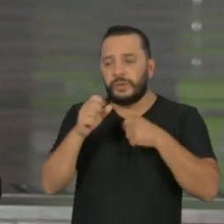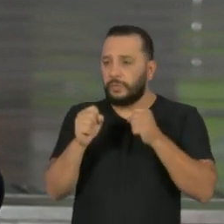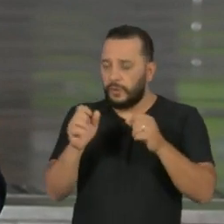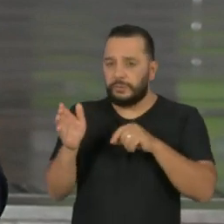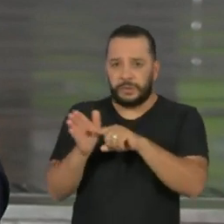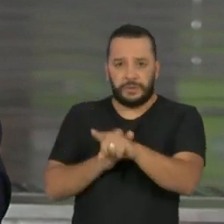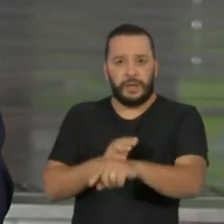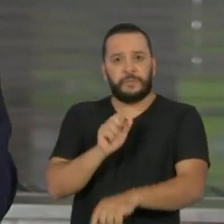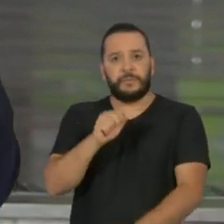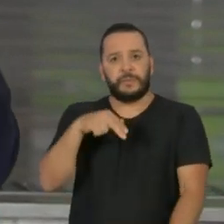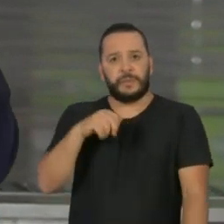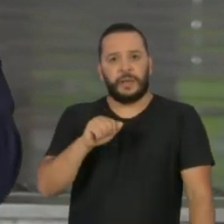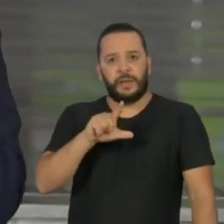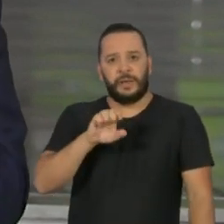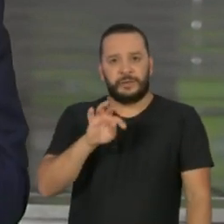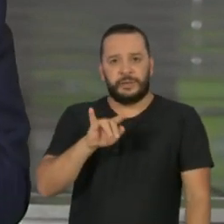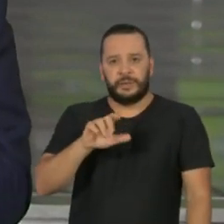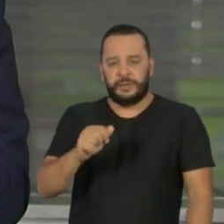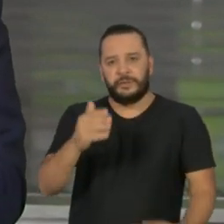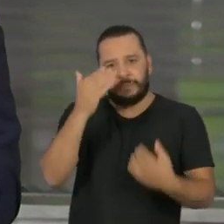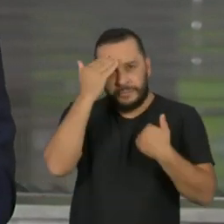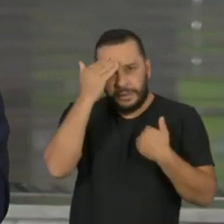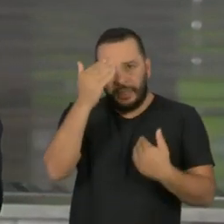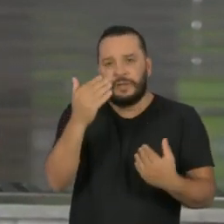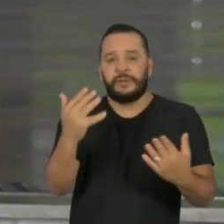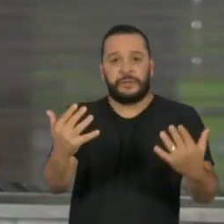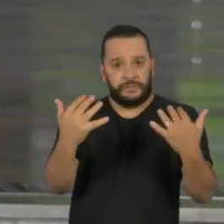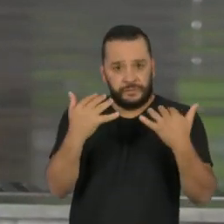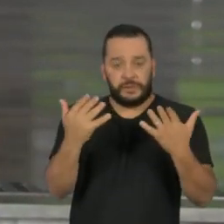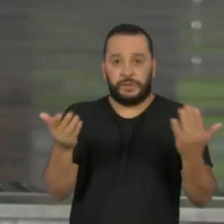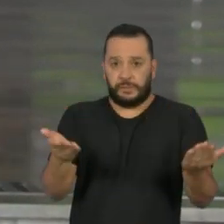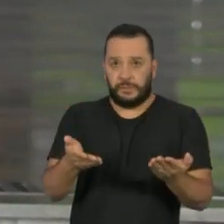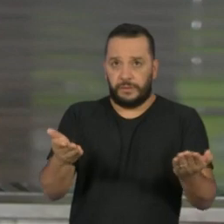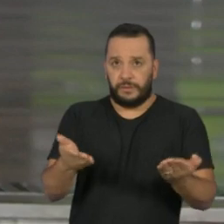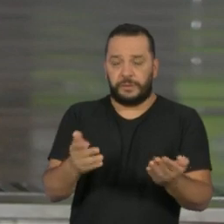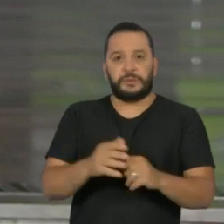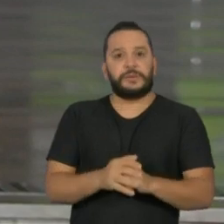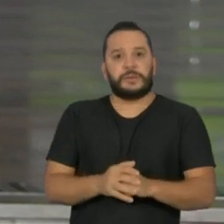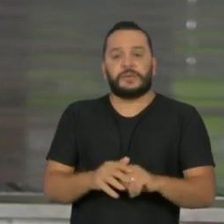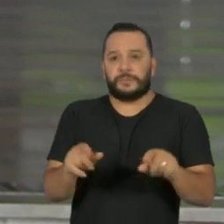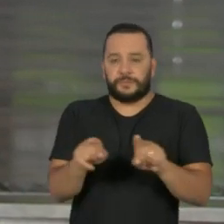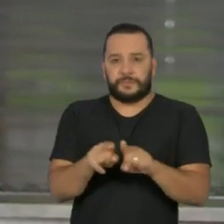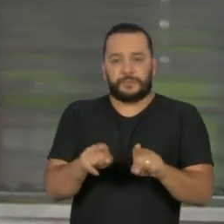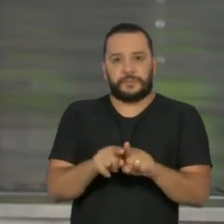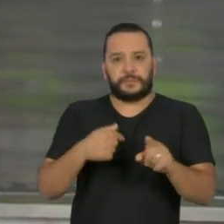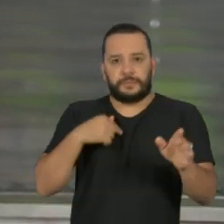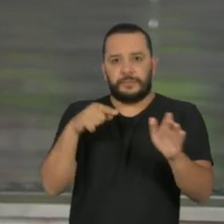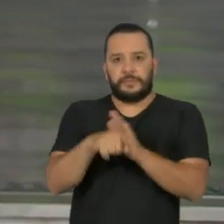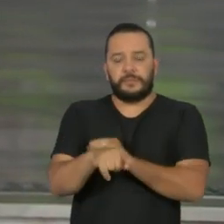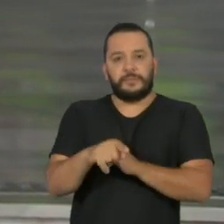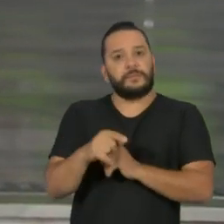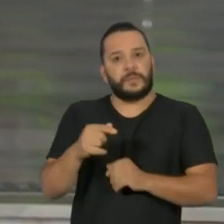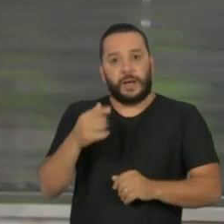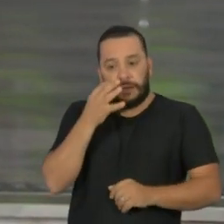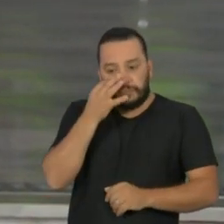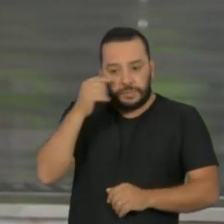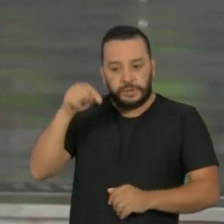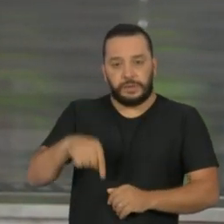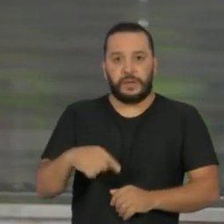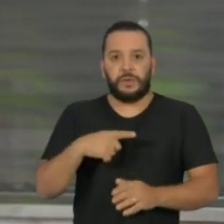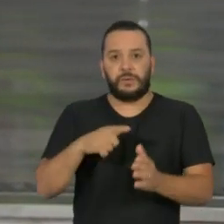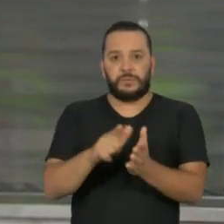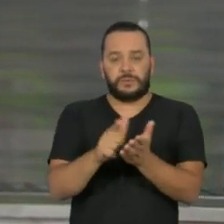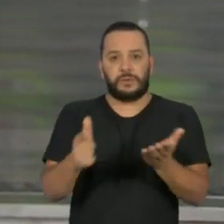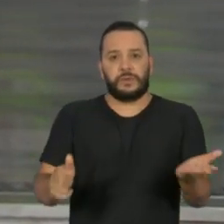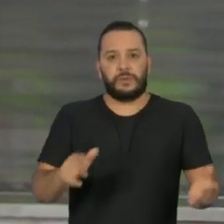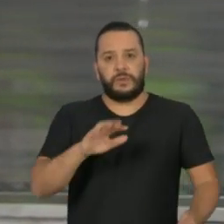Obrigado, Ana Letícia e Gustavo, que estão nos assistindo remotamente. Agora vamos a uma pergunta presencial da Folha de São Paulo, jornalista